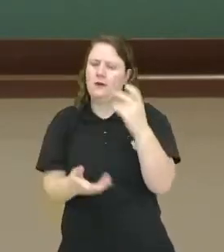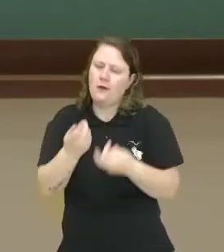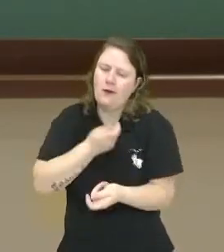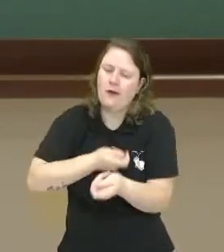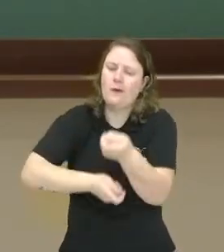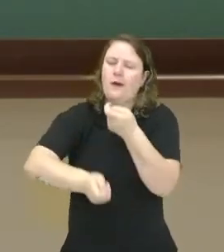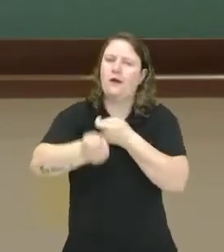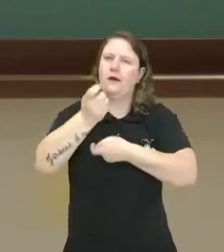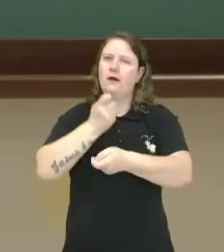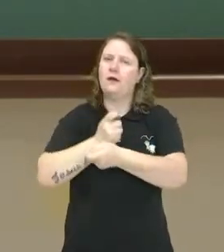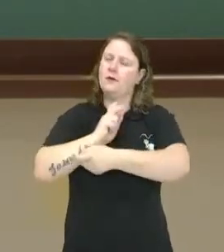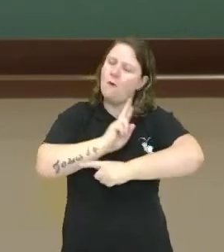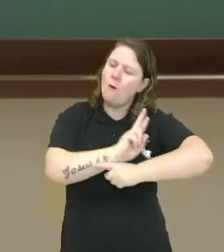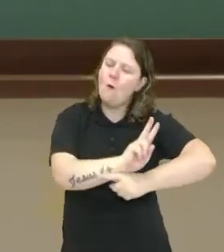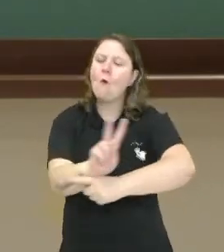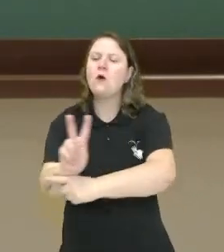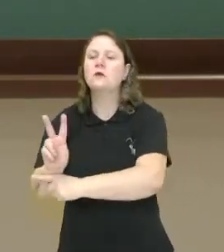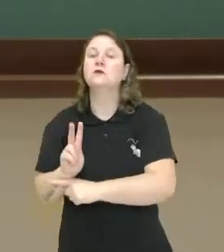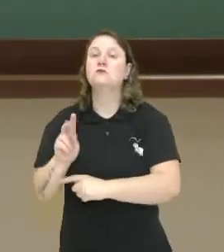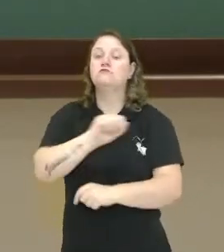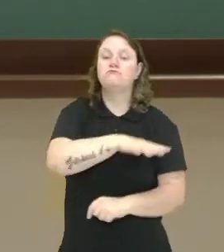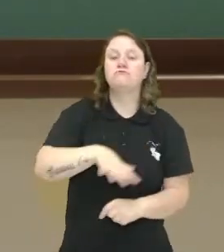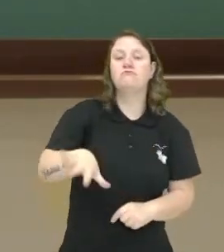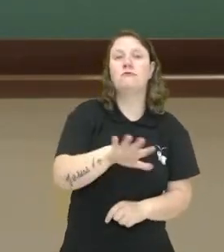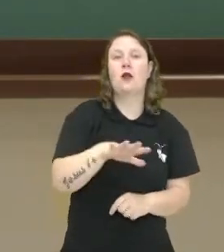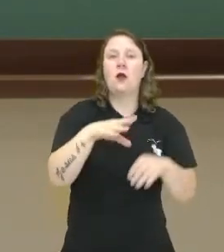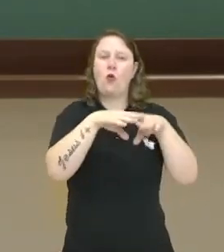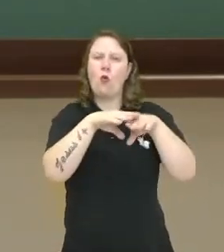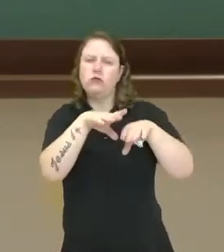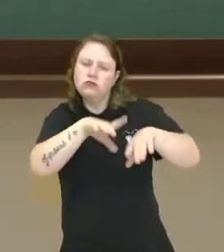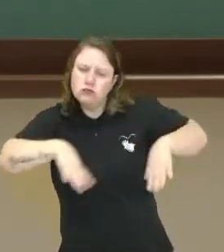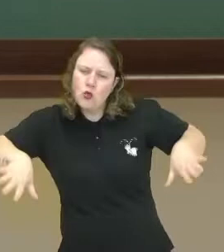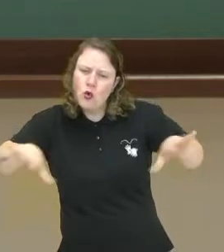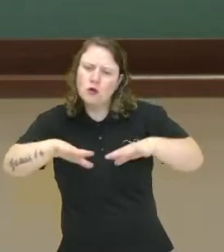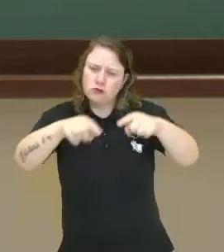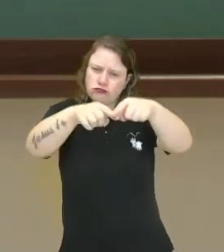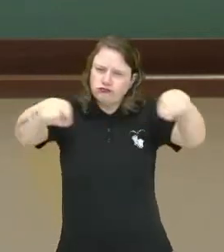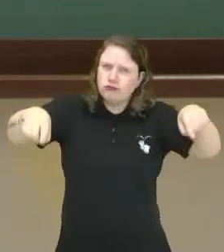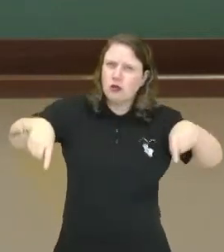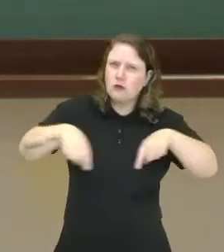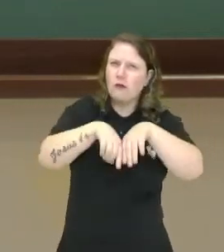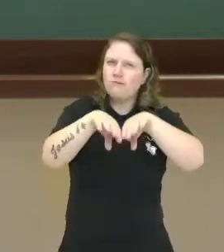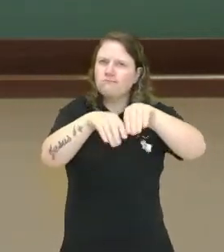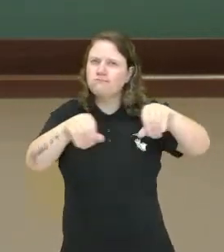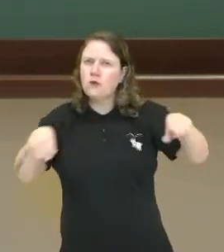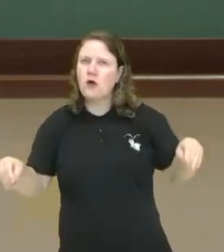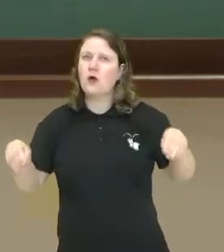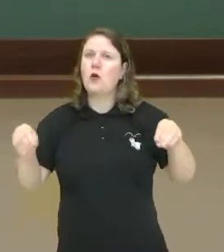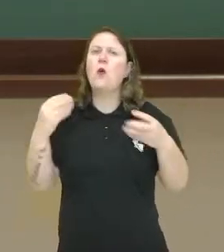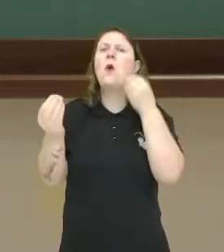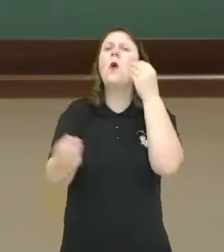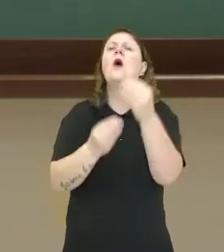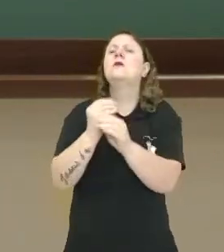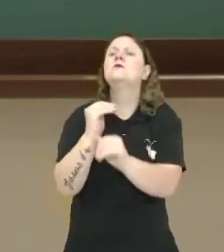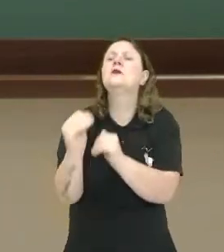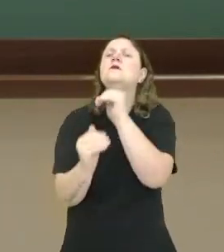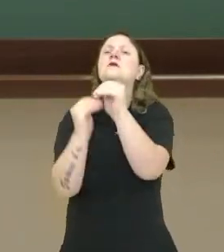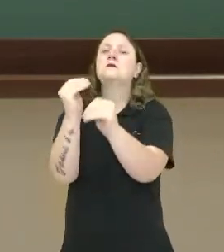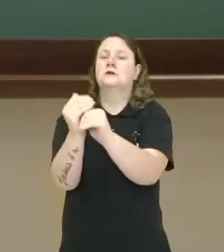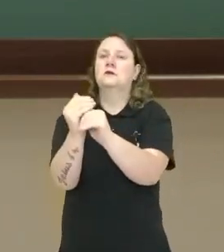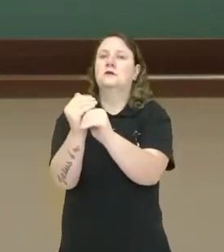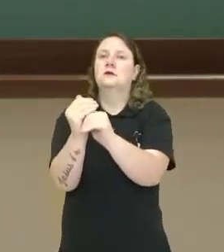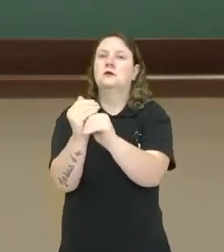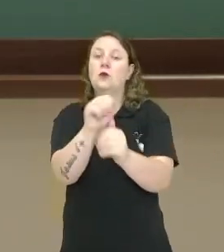território, em que classificação eu posso colocá-lo? Como uma superpotência, como uma potência ascendente, como